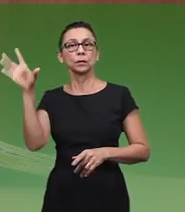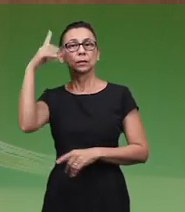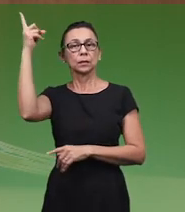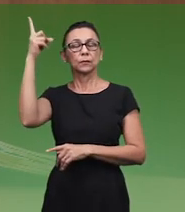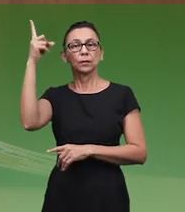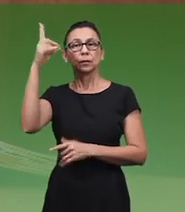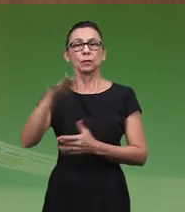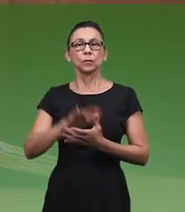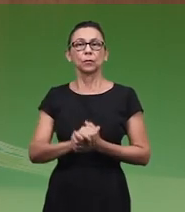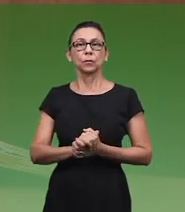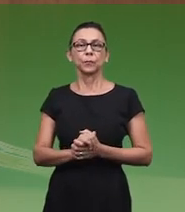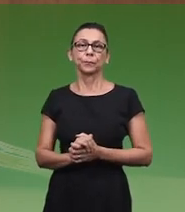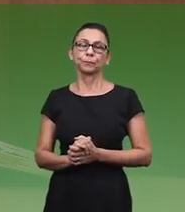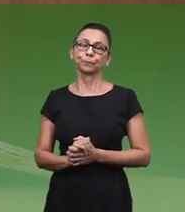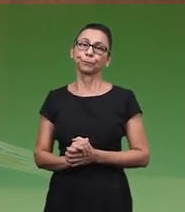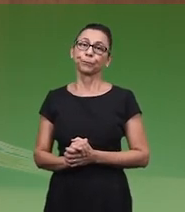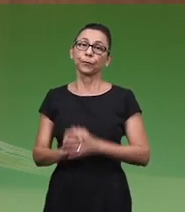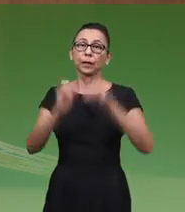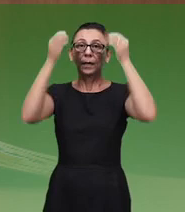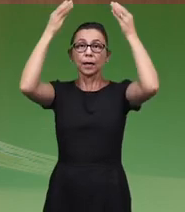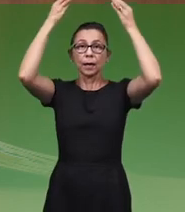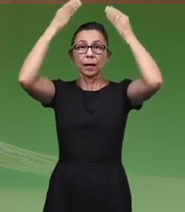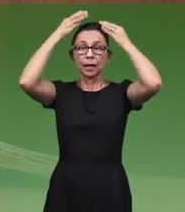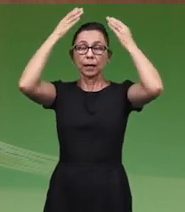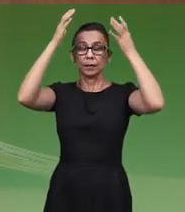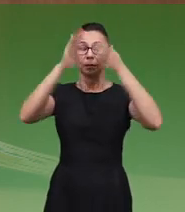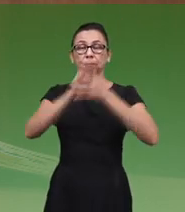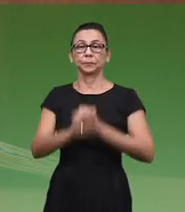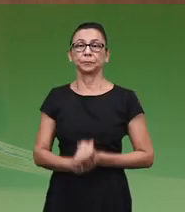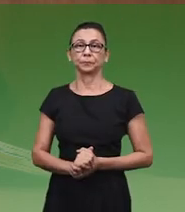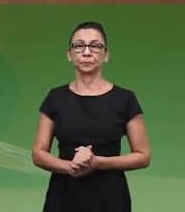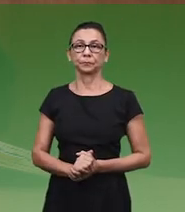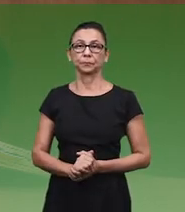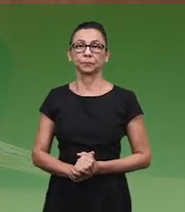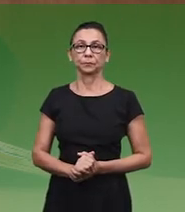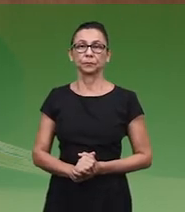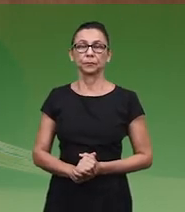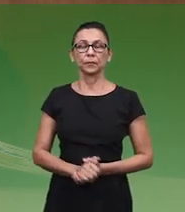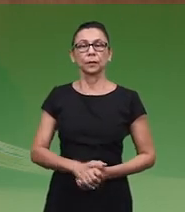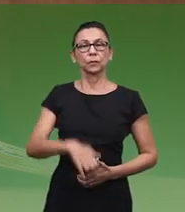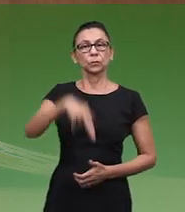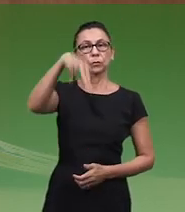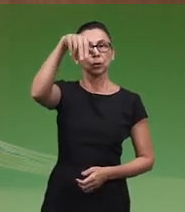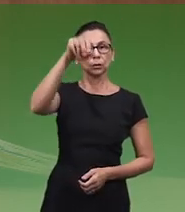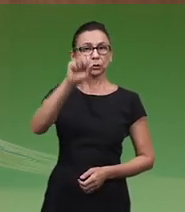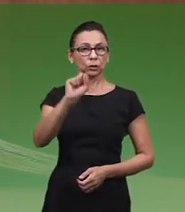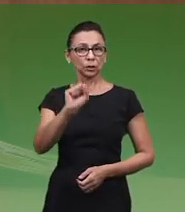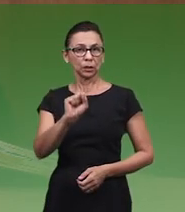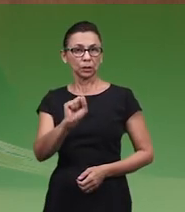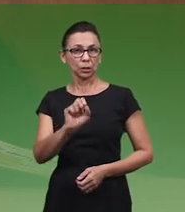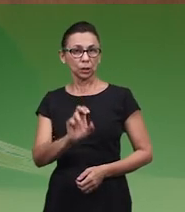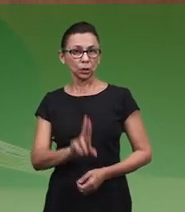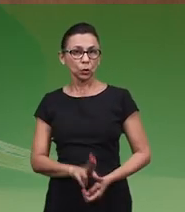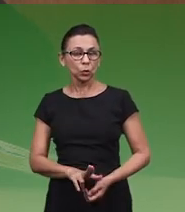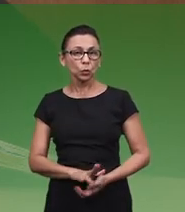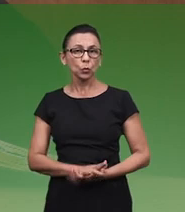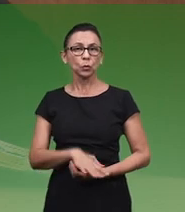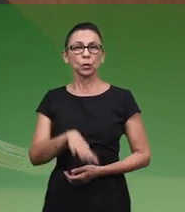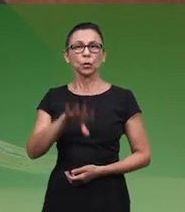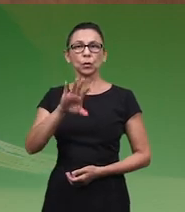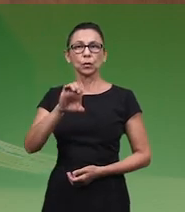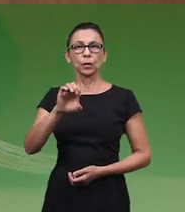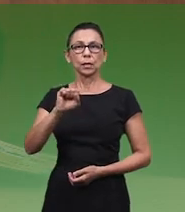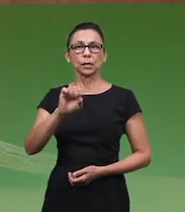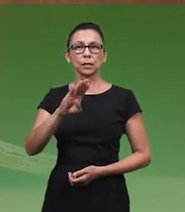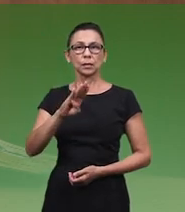sul. Então, Isbosete, como ele se fortaleceu, se